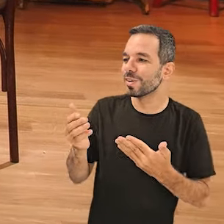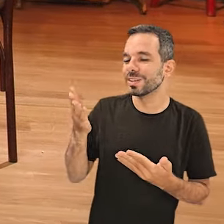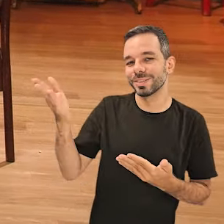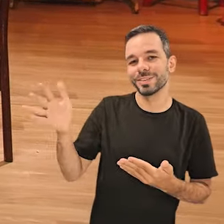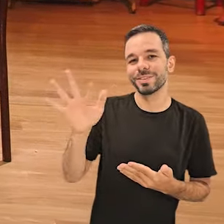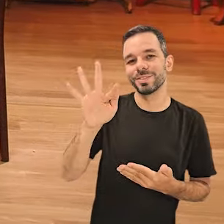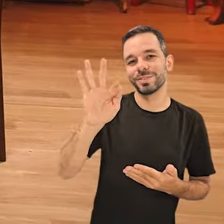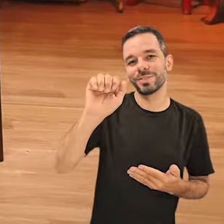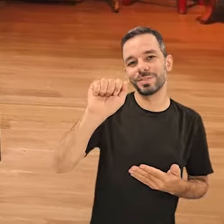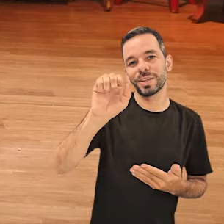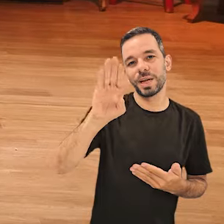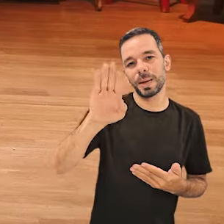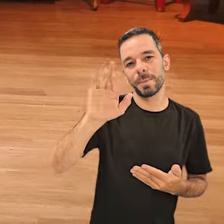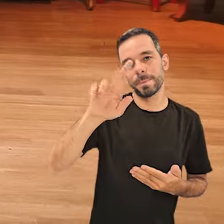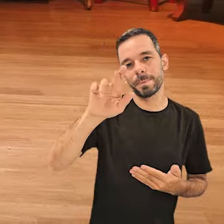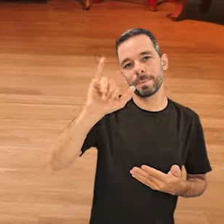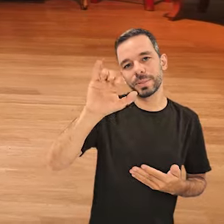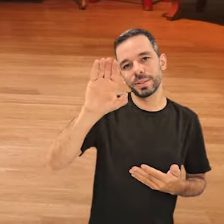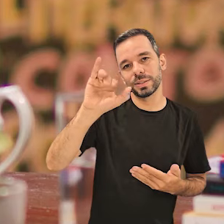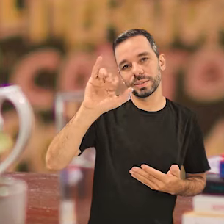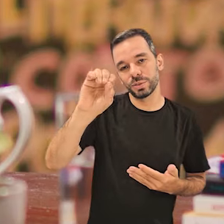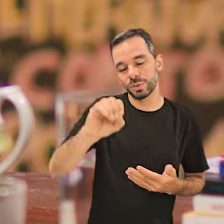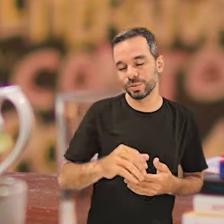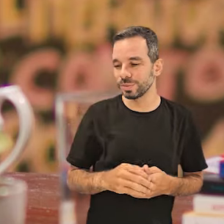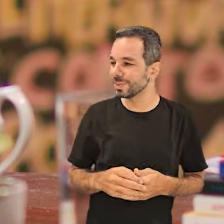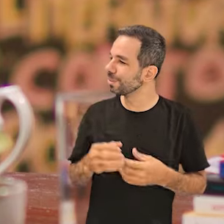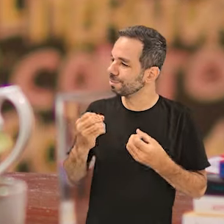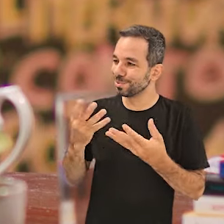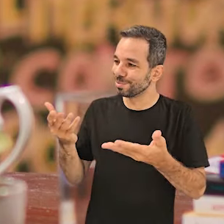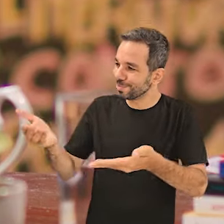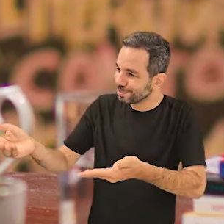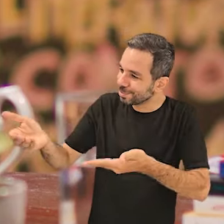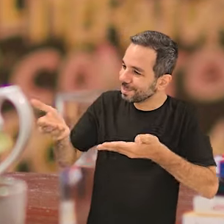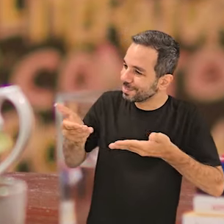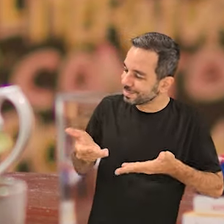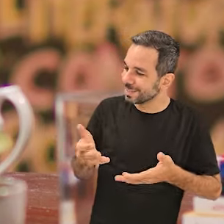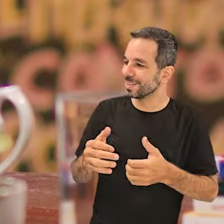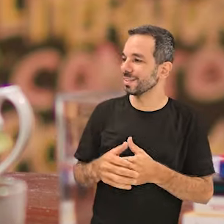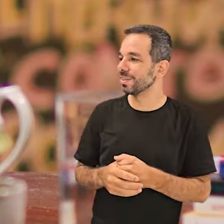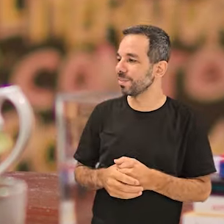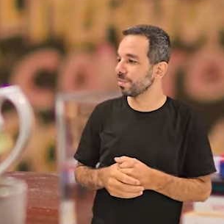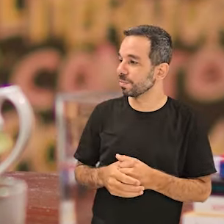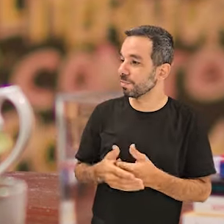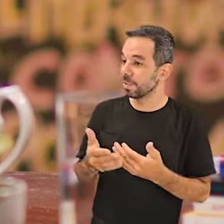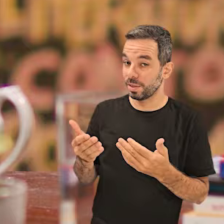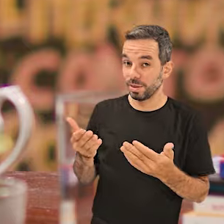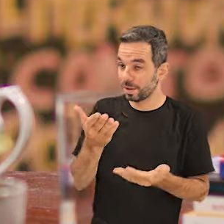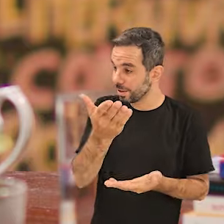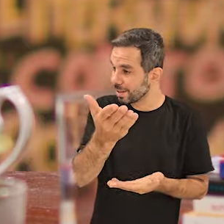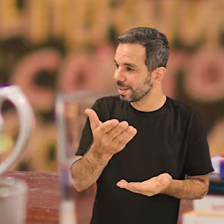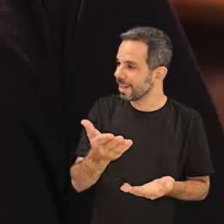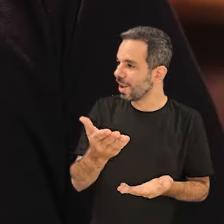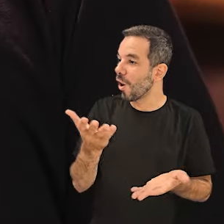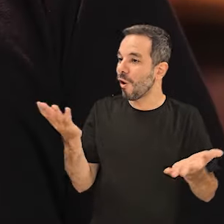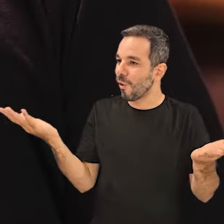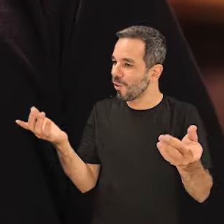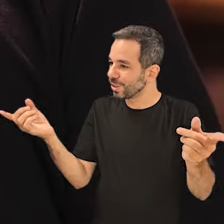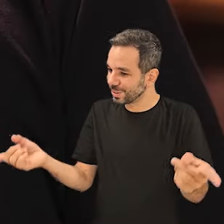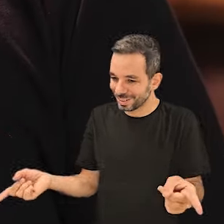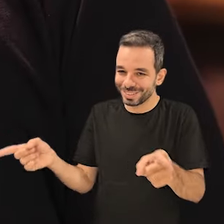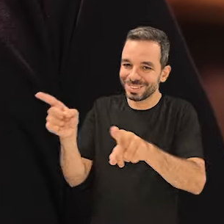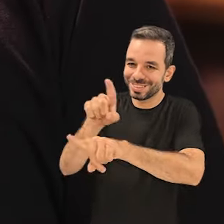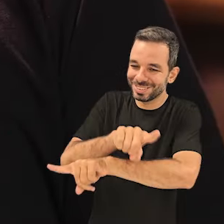é com o maestro e escritor Fabrício Carvalho. Fabrício, maravilha te receber aqui. Falar pessoal de casa que hoje o jogo